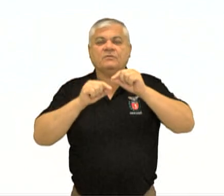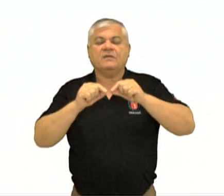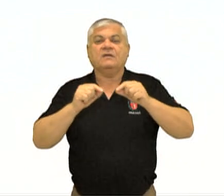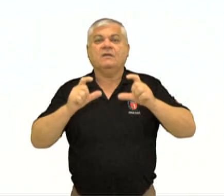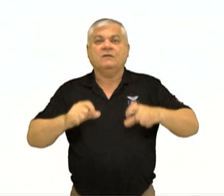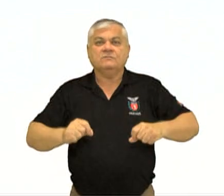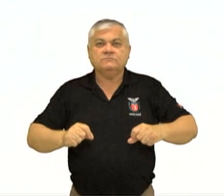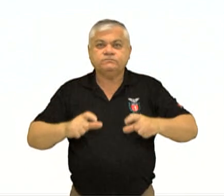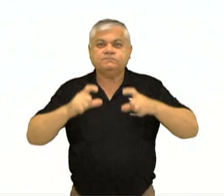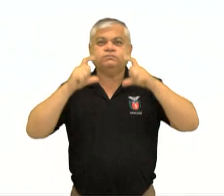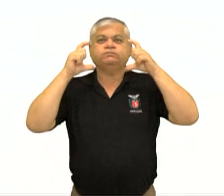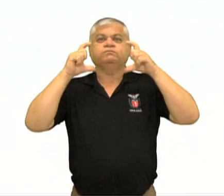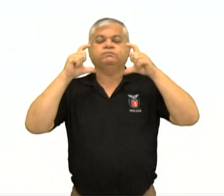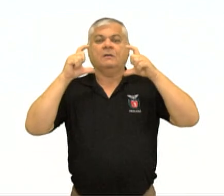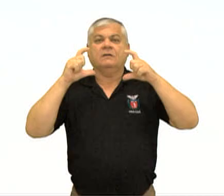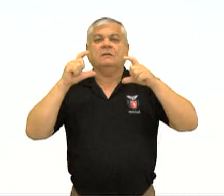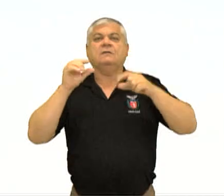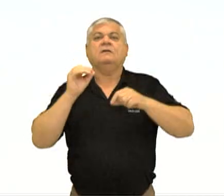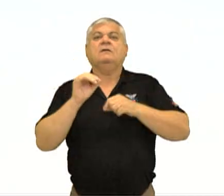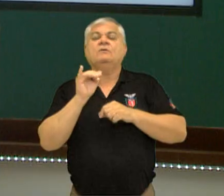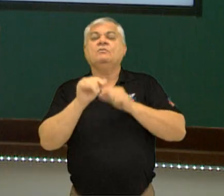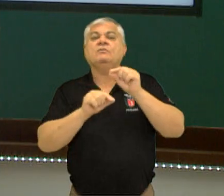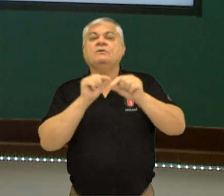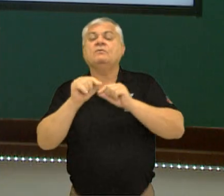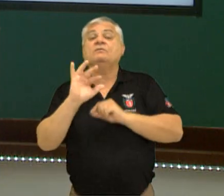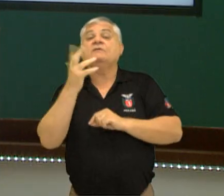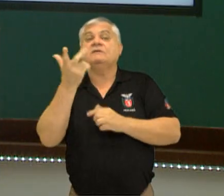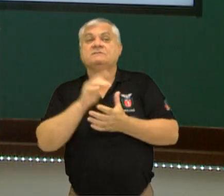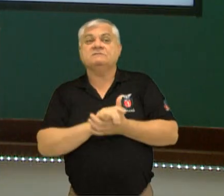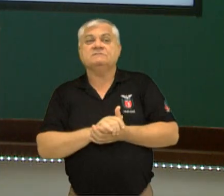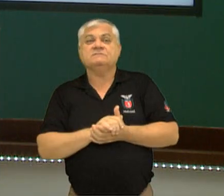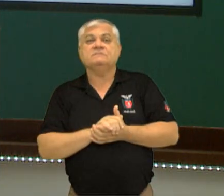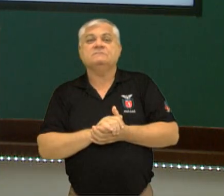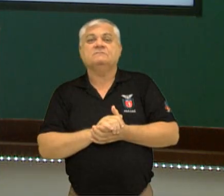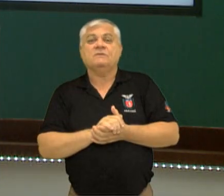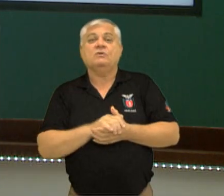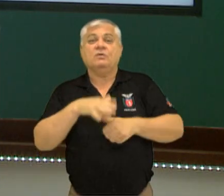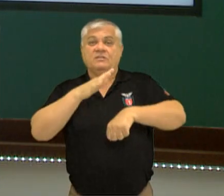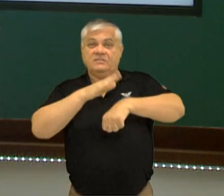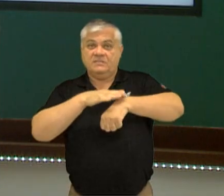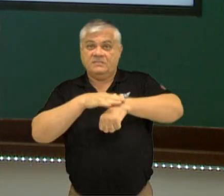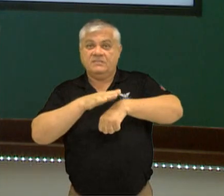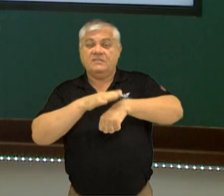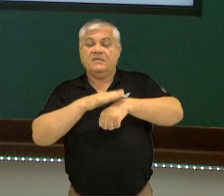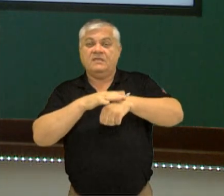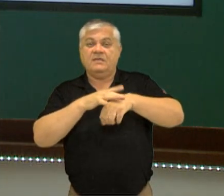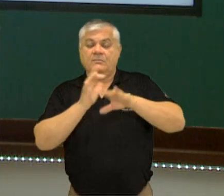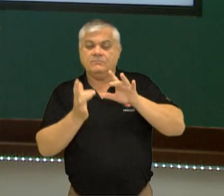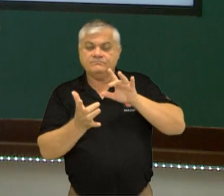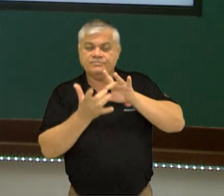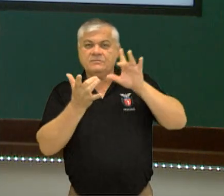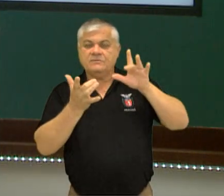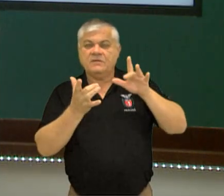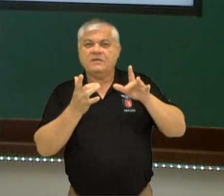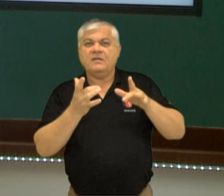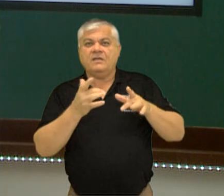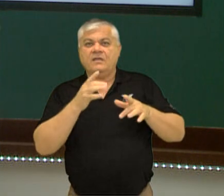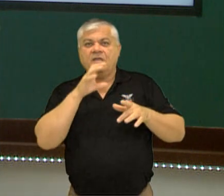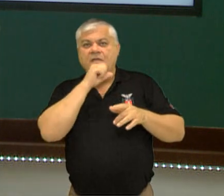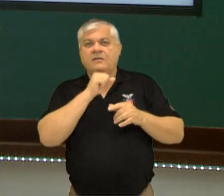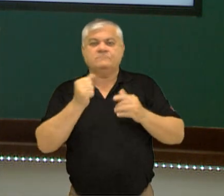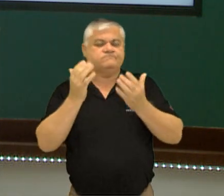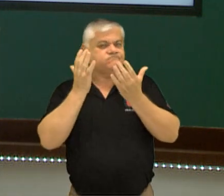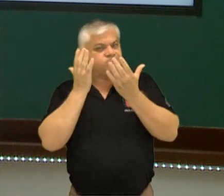na verdade, né? Ela acaba inflando ali, e o que vai acontecer? O tempo de contato vai ser maior